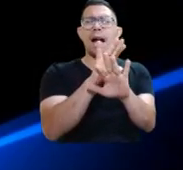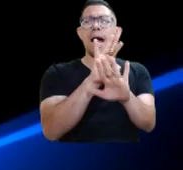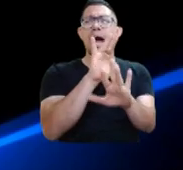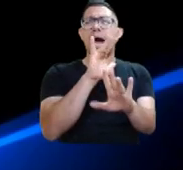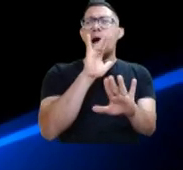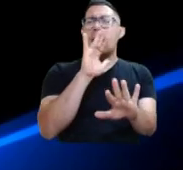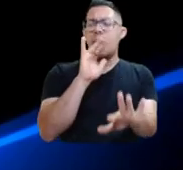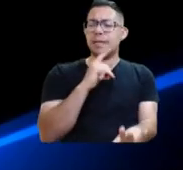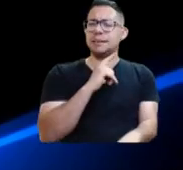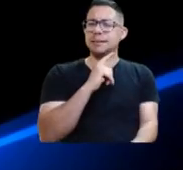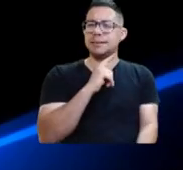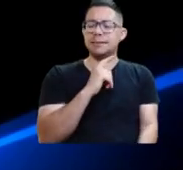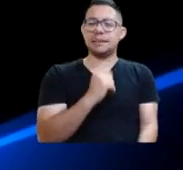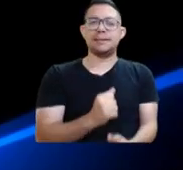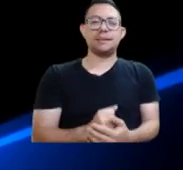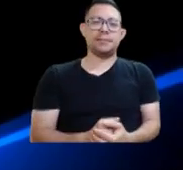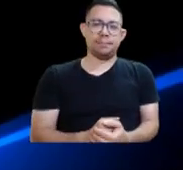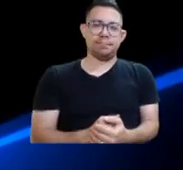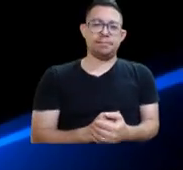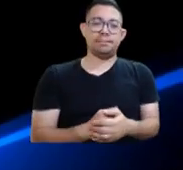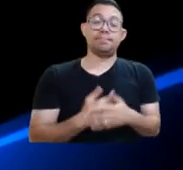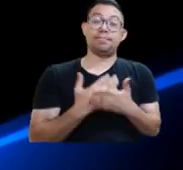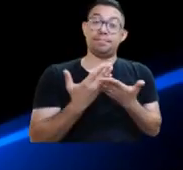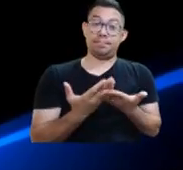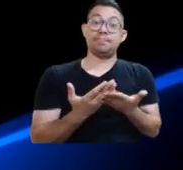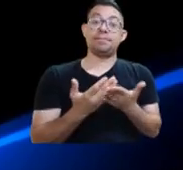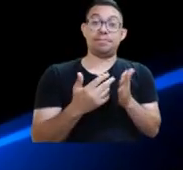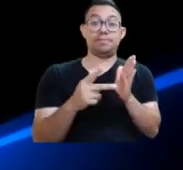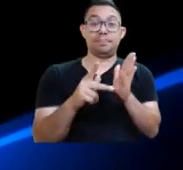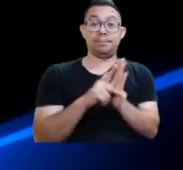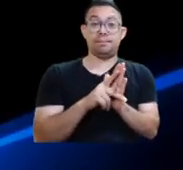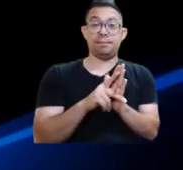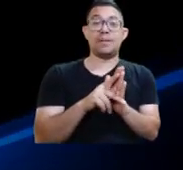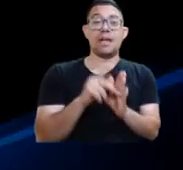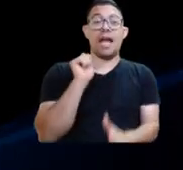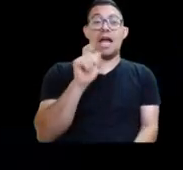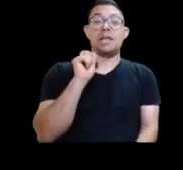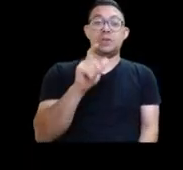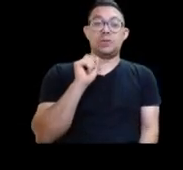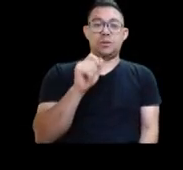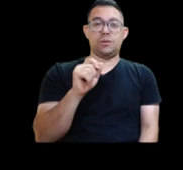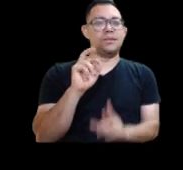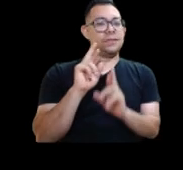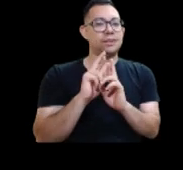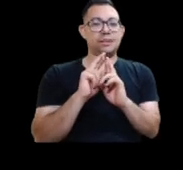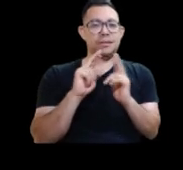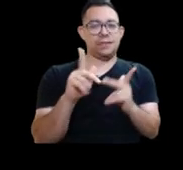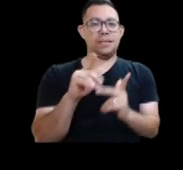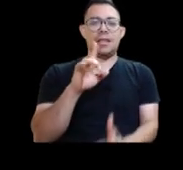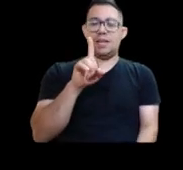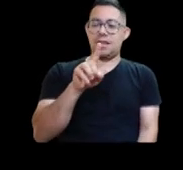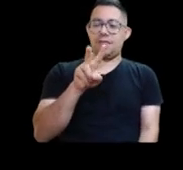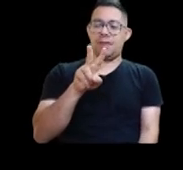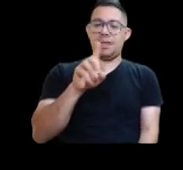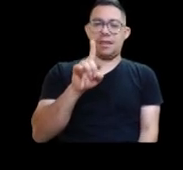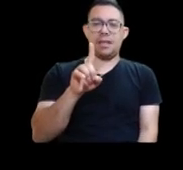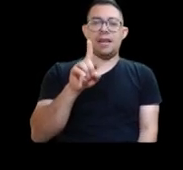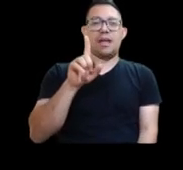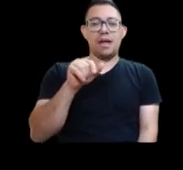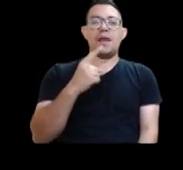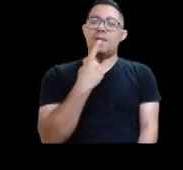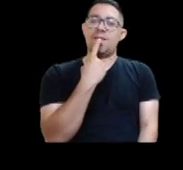dispositivos responsáveis pela leitura dos discos, que neste caso é azul-violeta, ao contrário